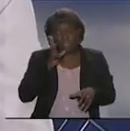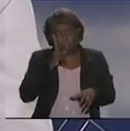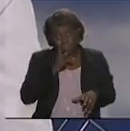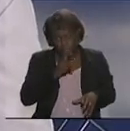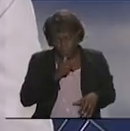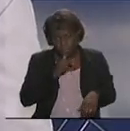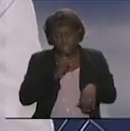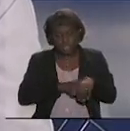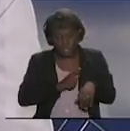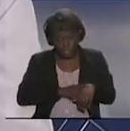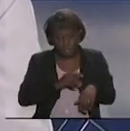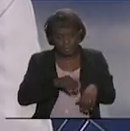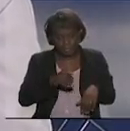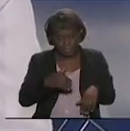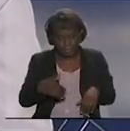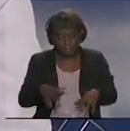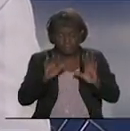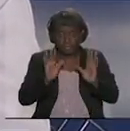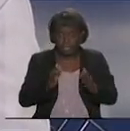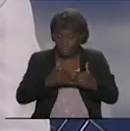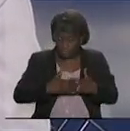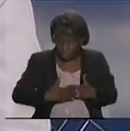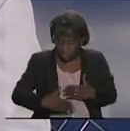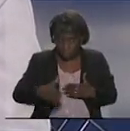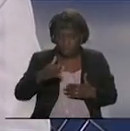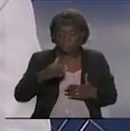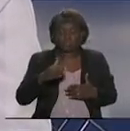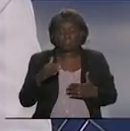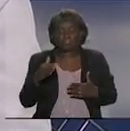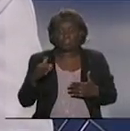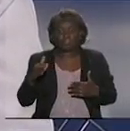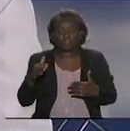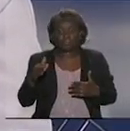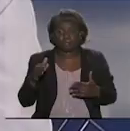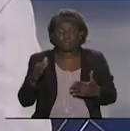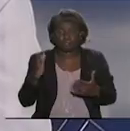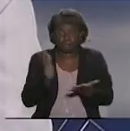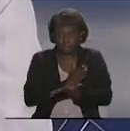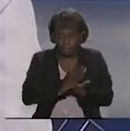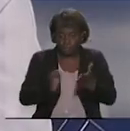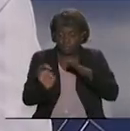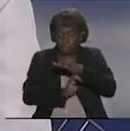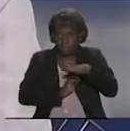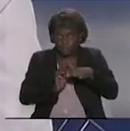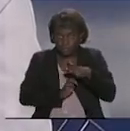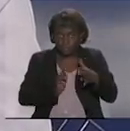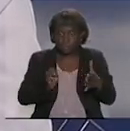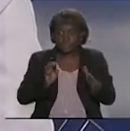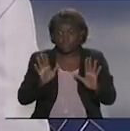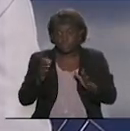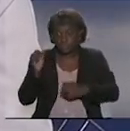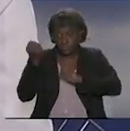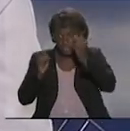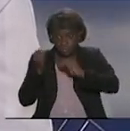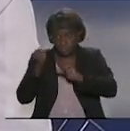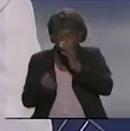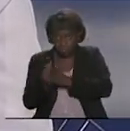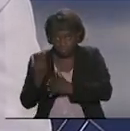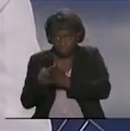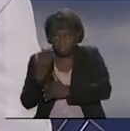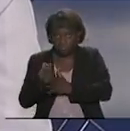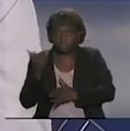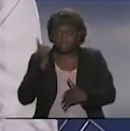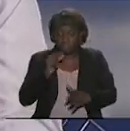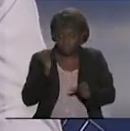pouco dificultosa, demora também um pouco, mas a partir do momento que alguns empresários, principalmente